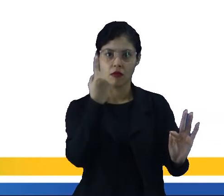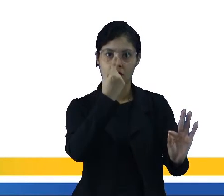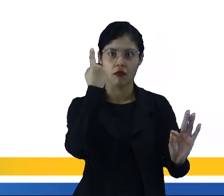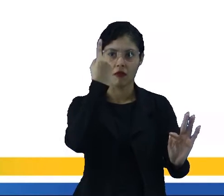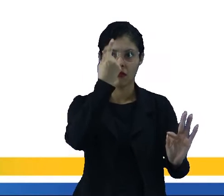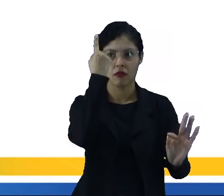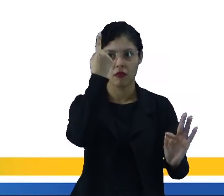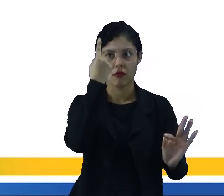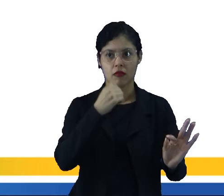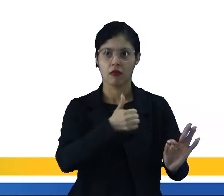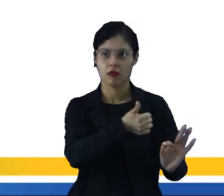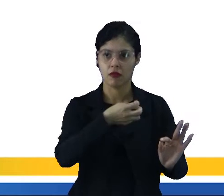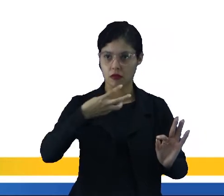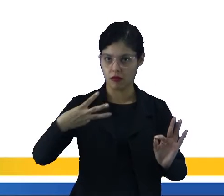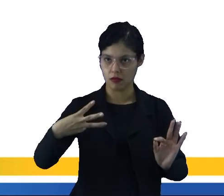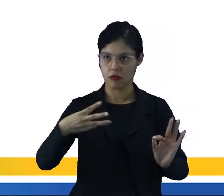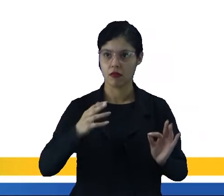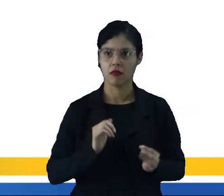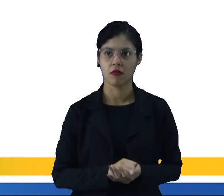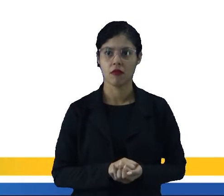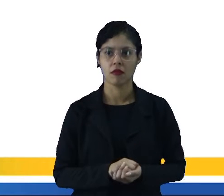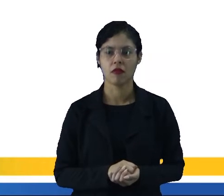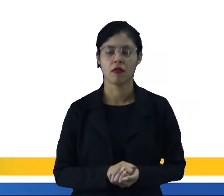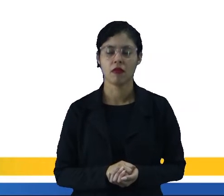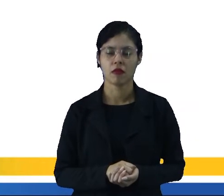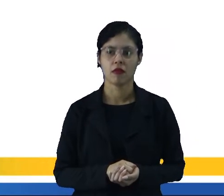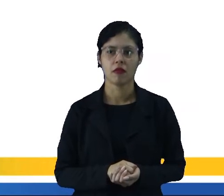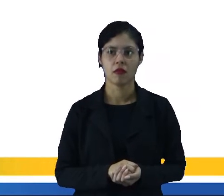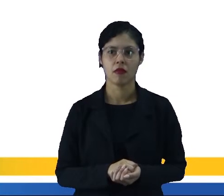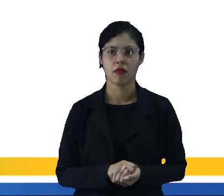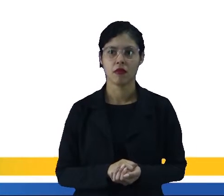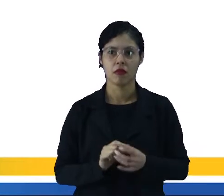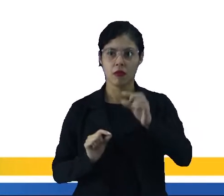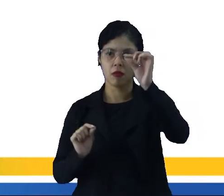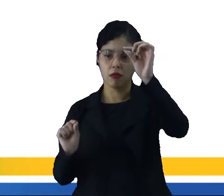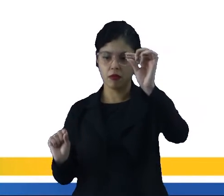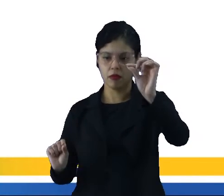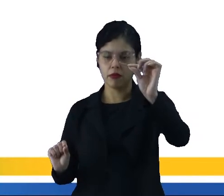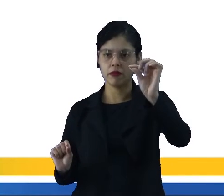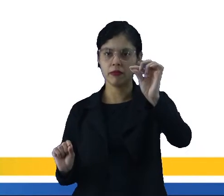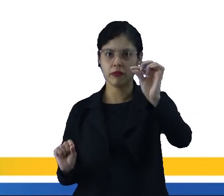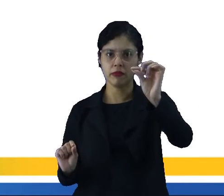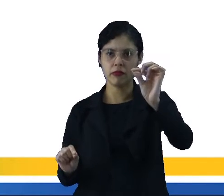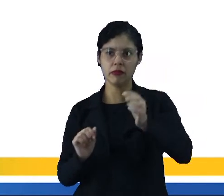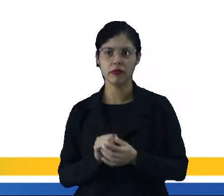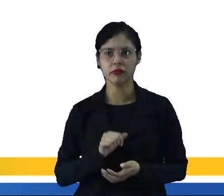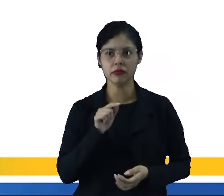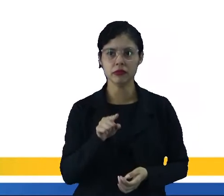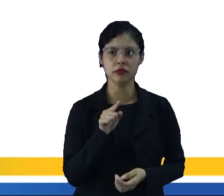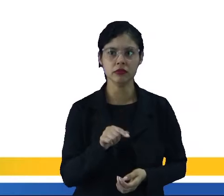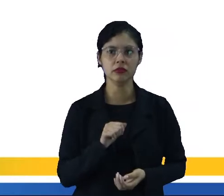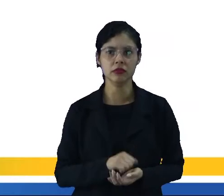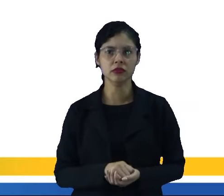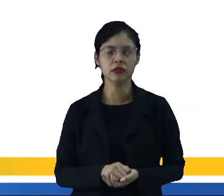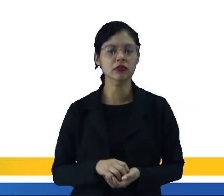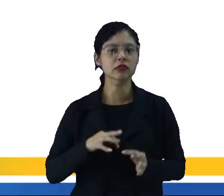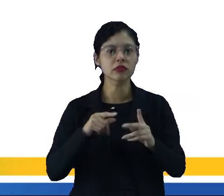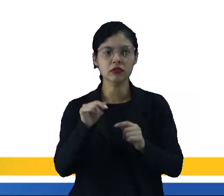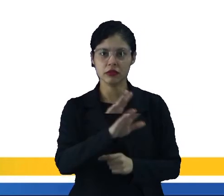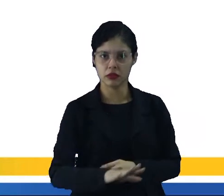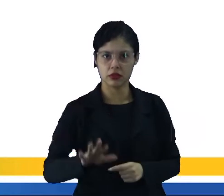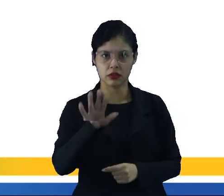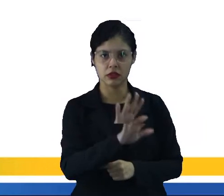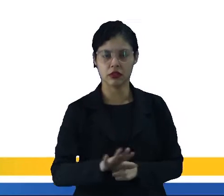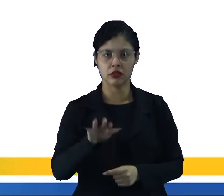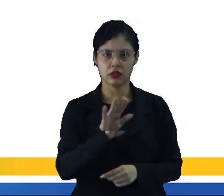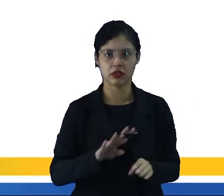lateral igual a 13 metros que é o apóstolo da pirâmide aqui ó então eu quero a área total a